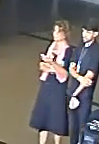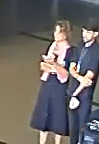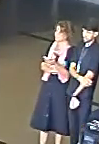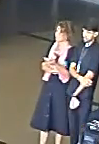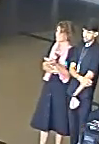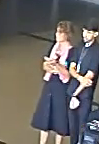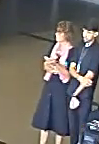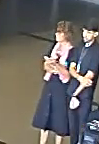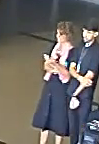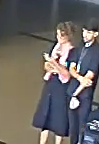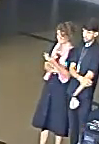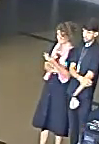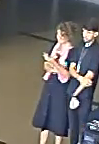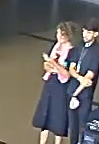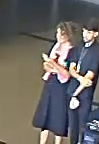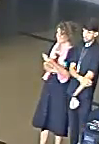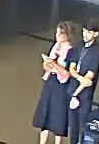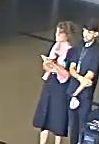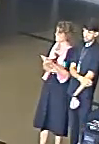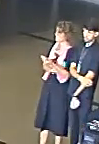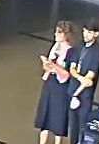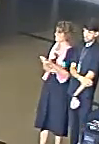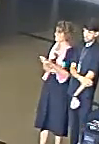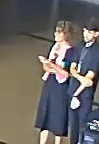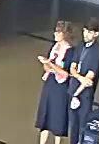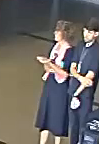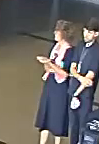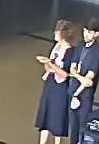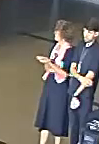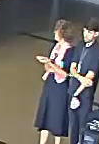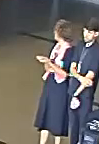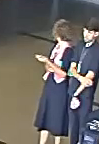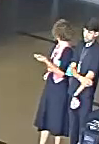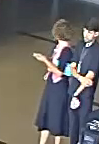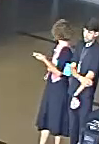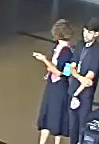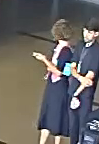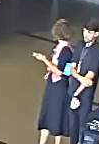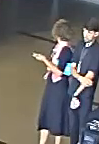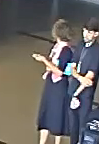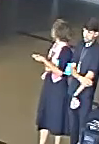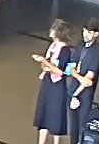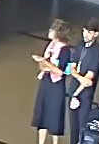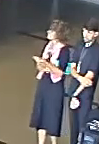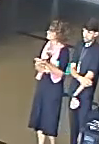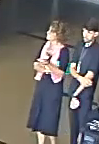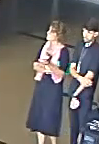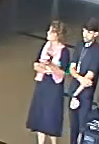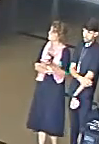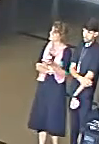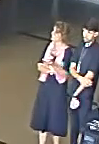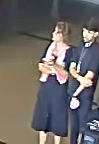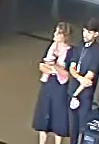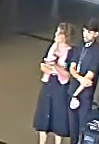sem acessibilidade sem parar sem conseguir ir no banheiro sem poder descer para uma água é desumano